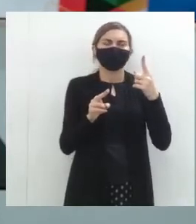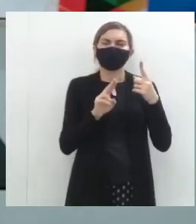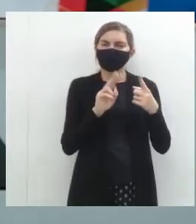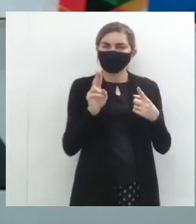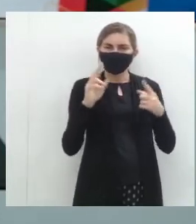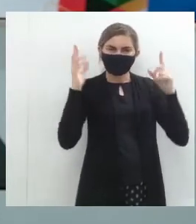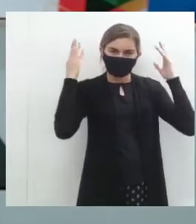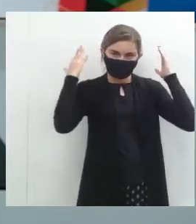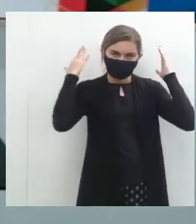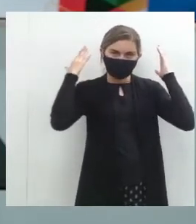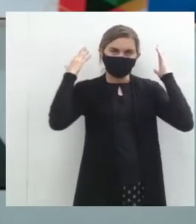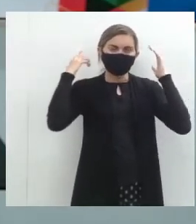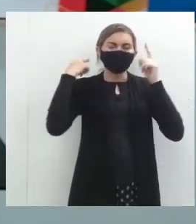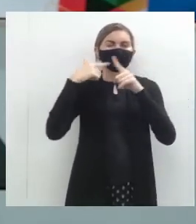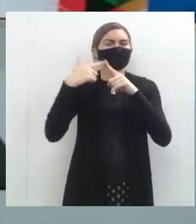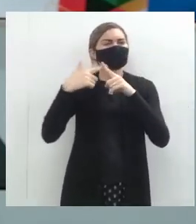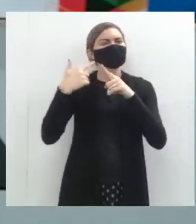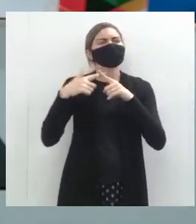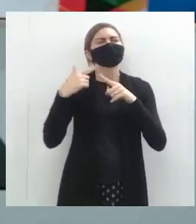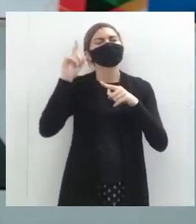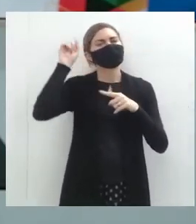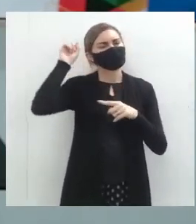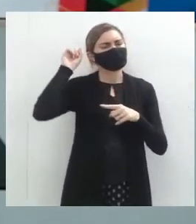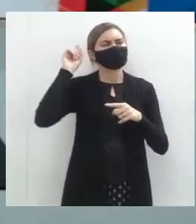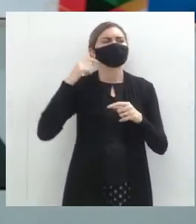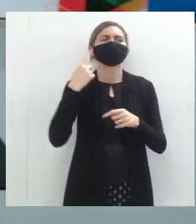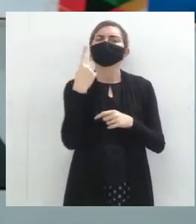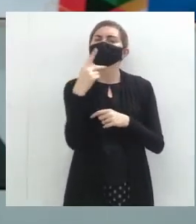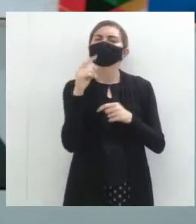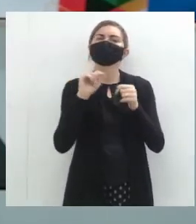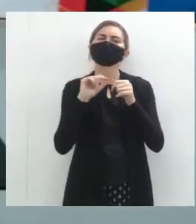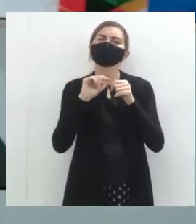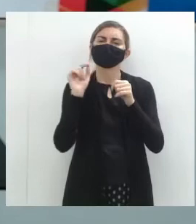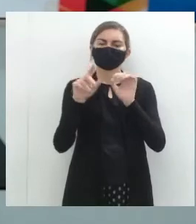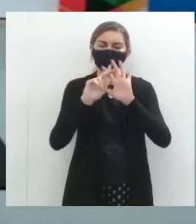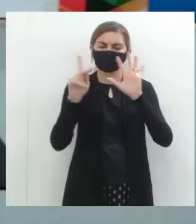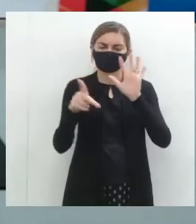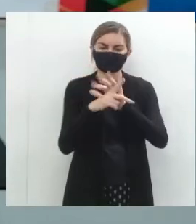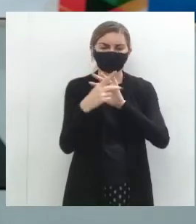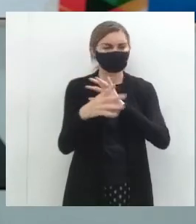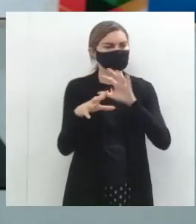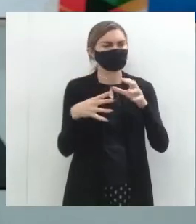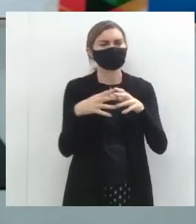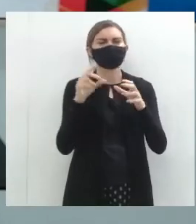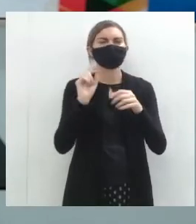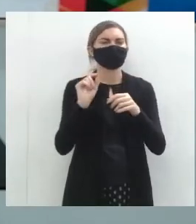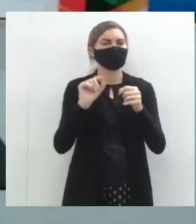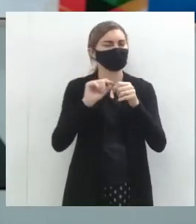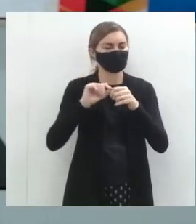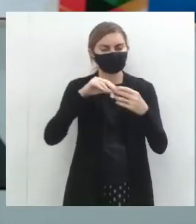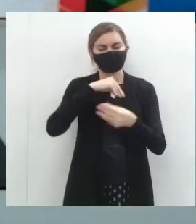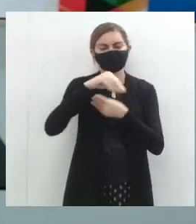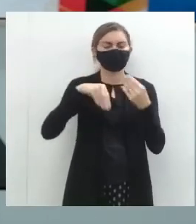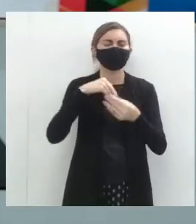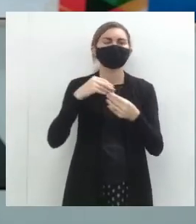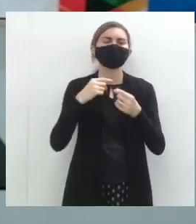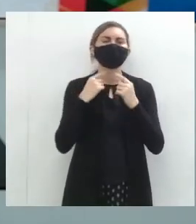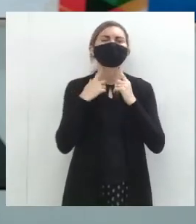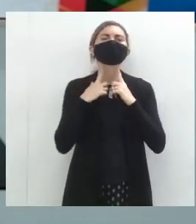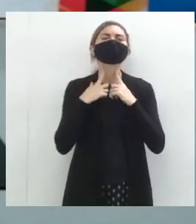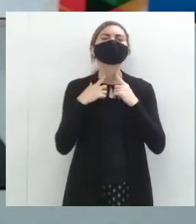tireoidiano porque esses caras aqui, ó, eles vão fazer parte, tá aqui, eles vão ser produzidos por uma